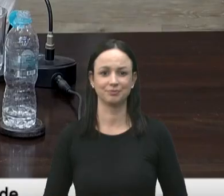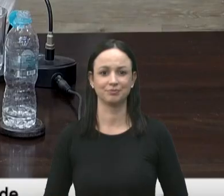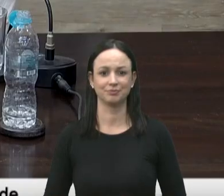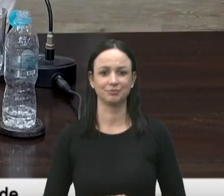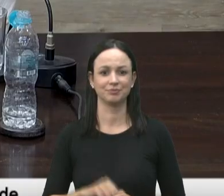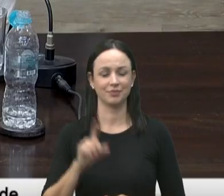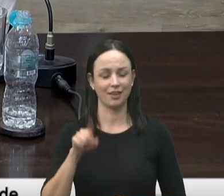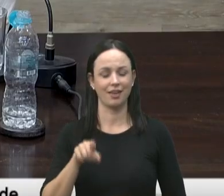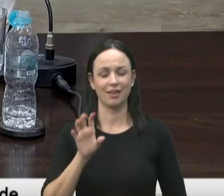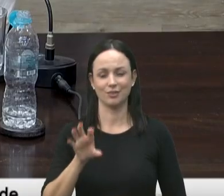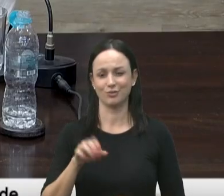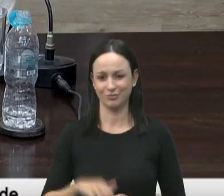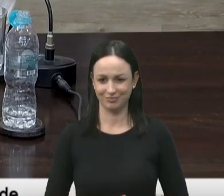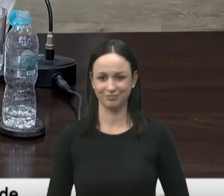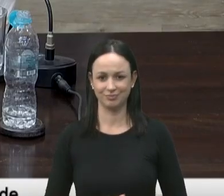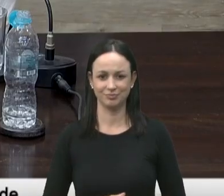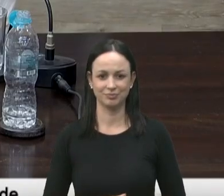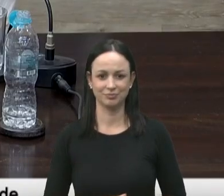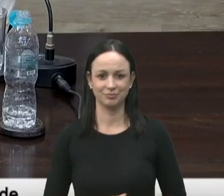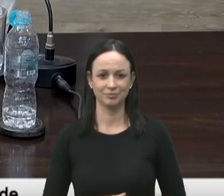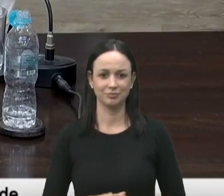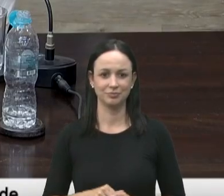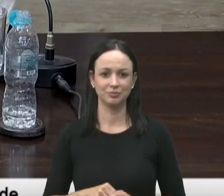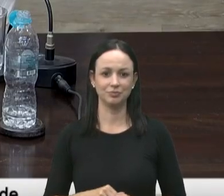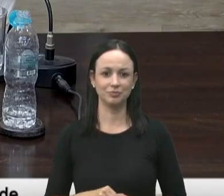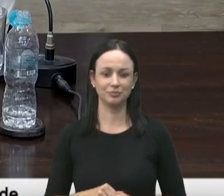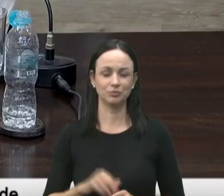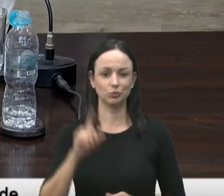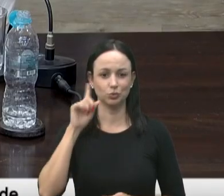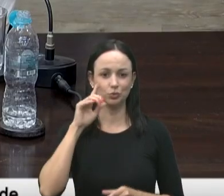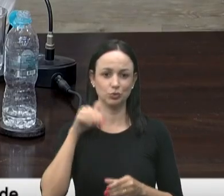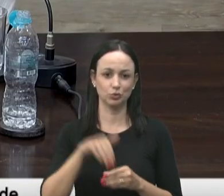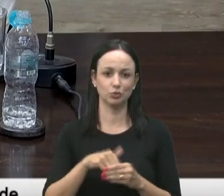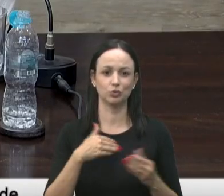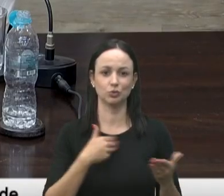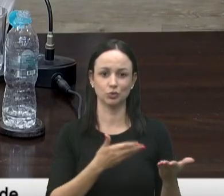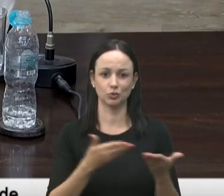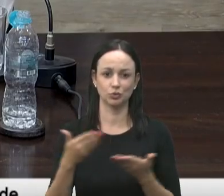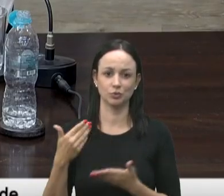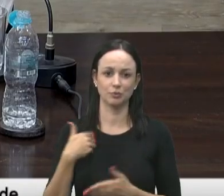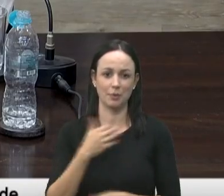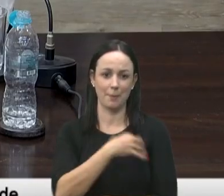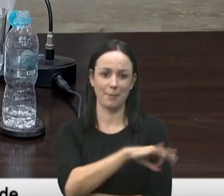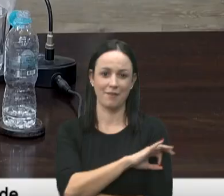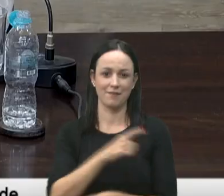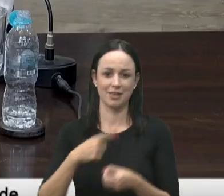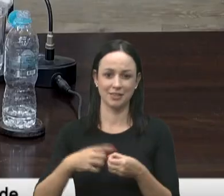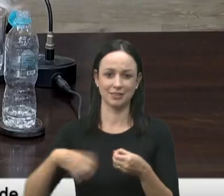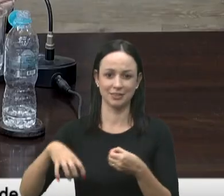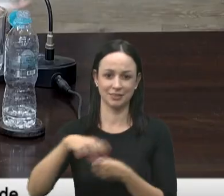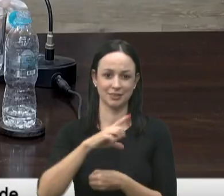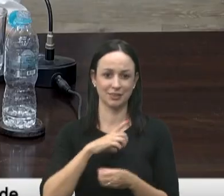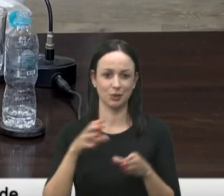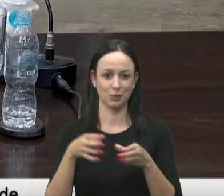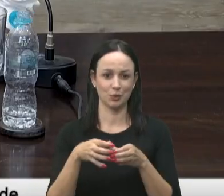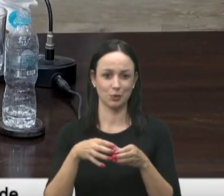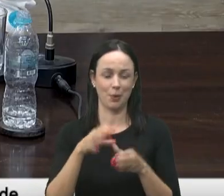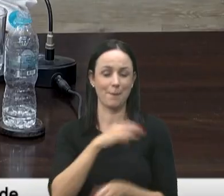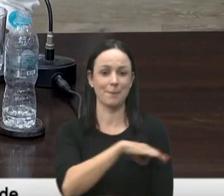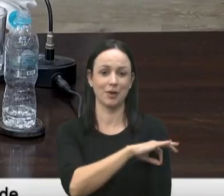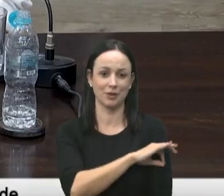é isso, é isso. Olha, no dia da votação, eu vou convidar minhas prefeitas da região. Nós temos um grupo de